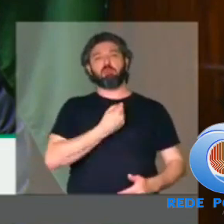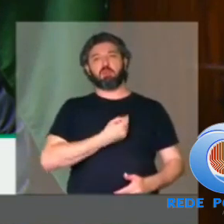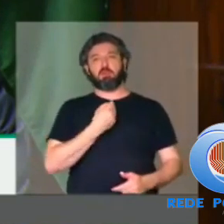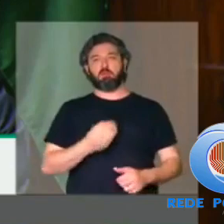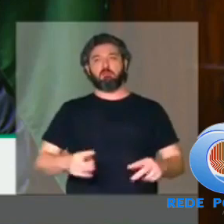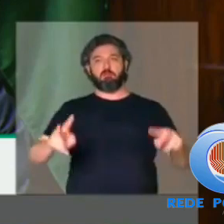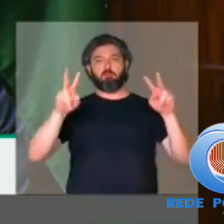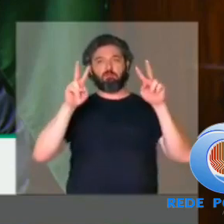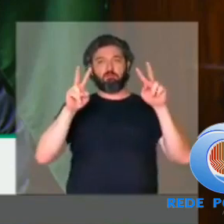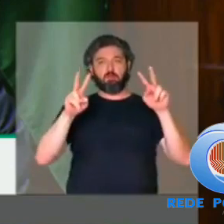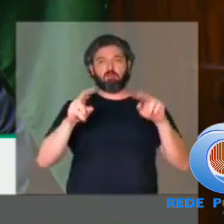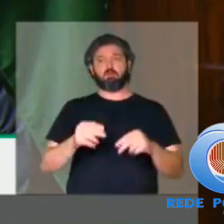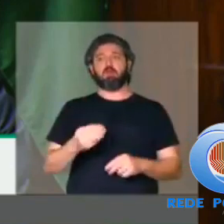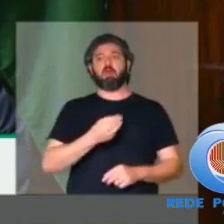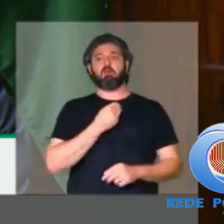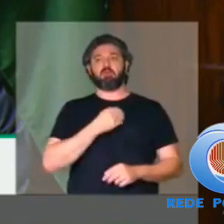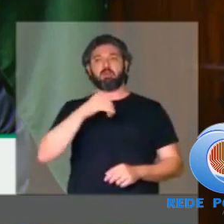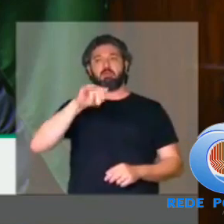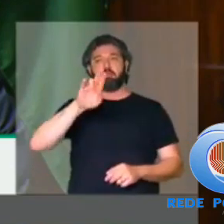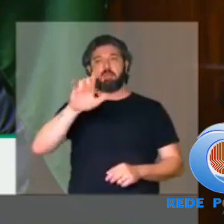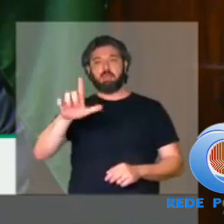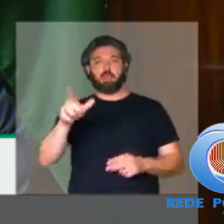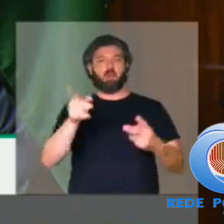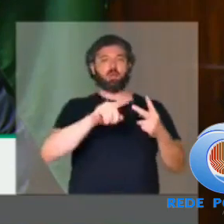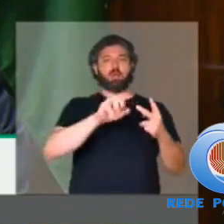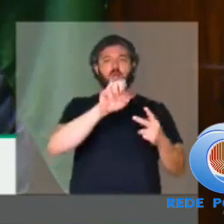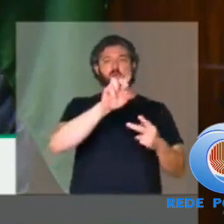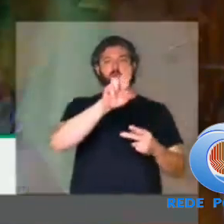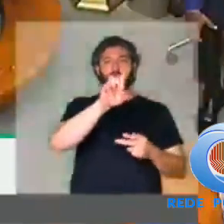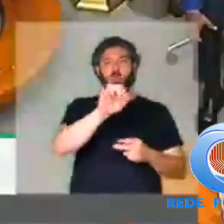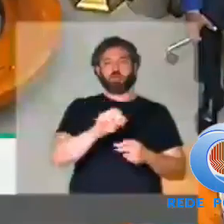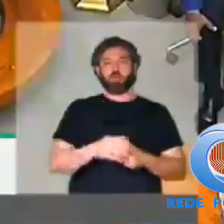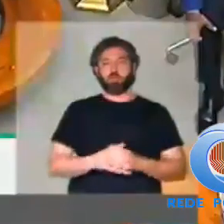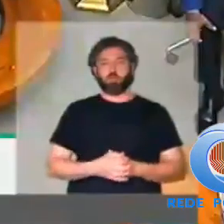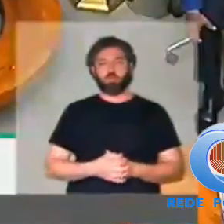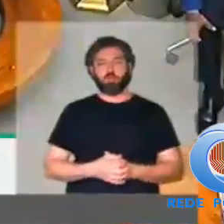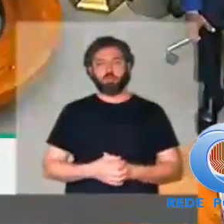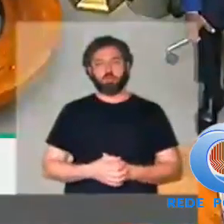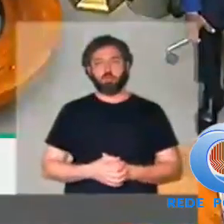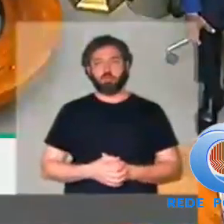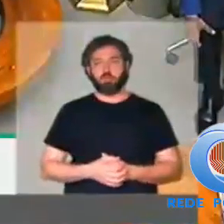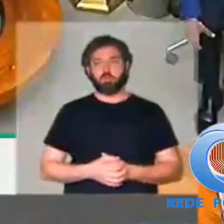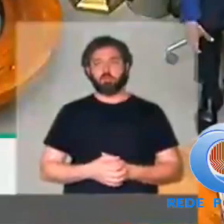vida. Viva a vida de Miguel Arraes e a vida de Eduardo Campos.